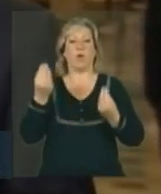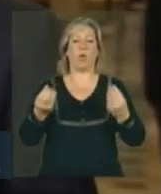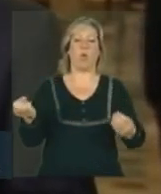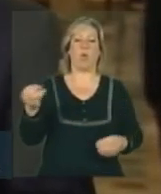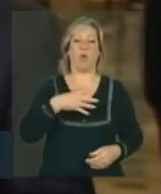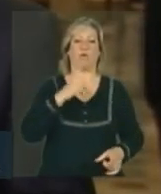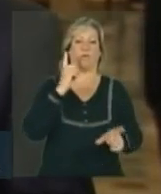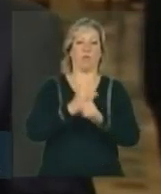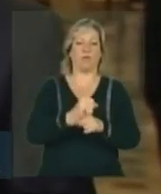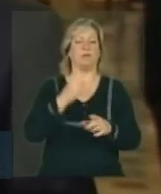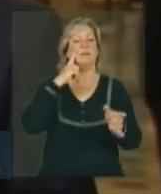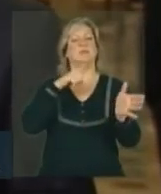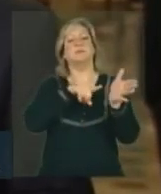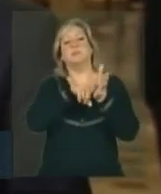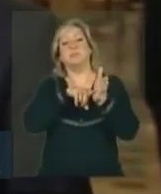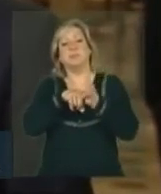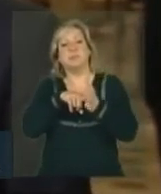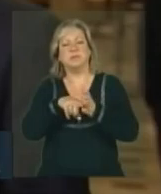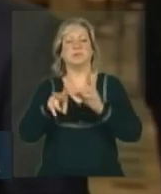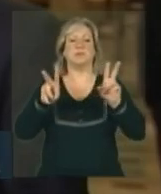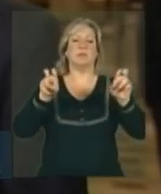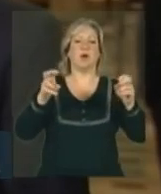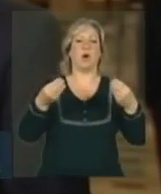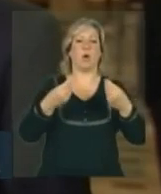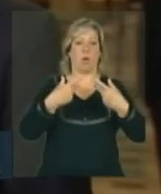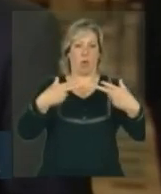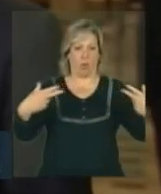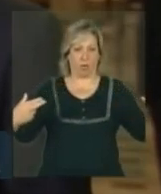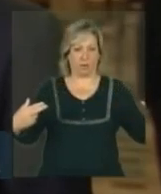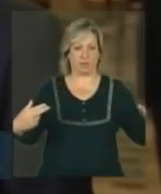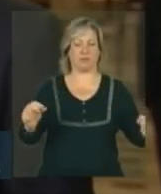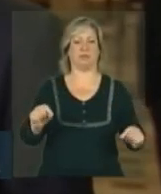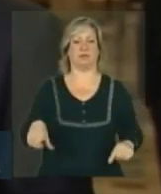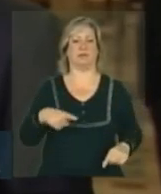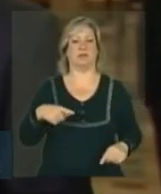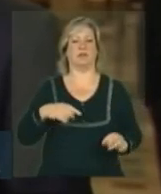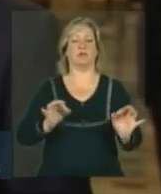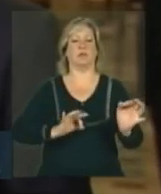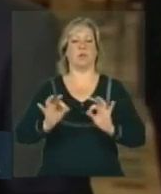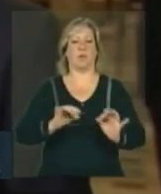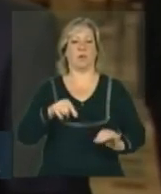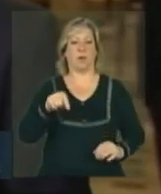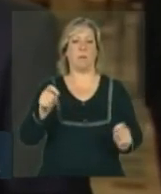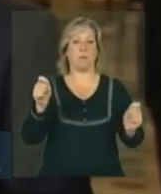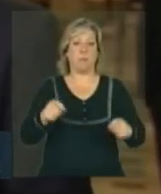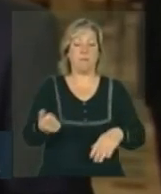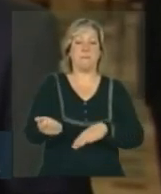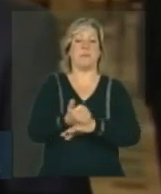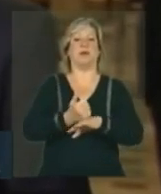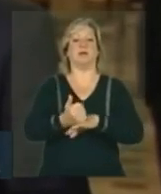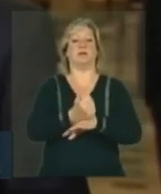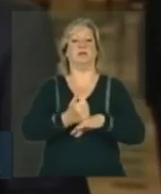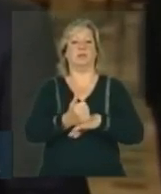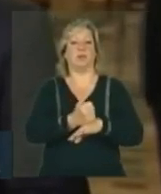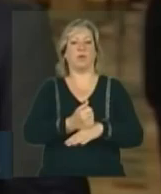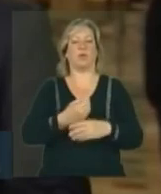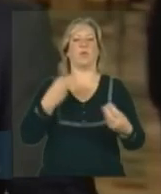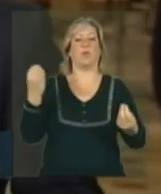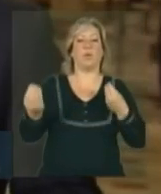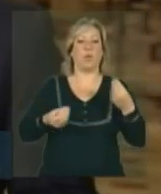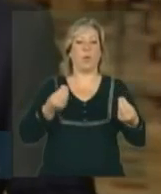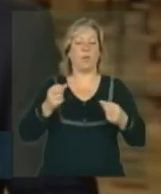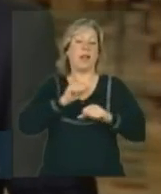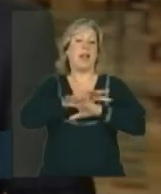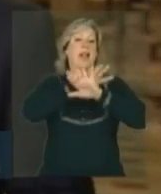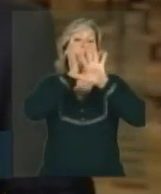encontro, examinar temas que a redação do projeto pode ser aperfeiçoada, de modo que fique